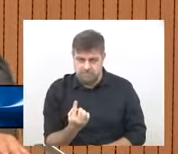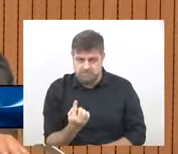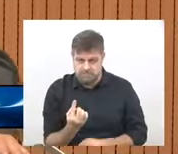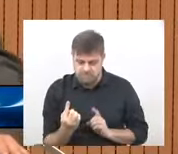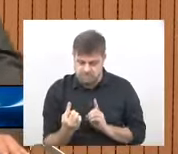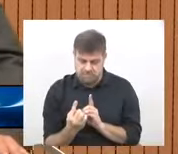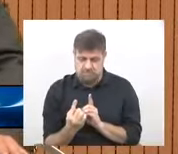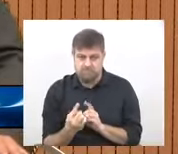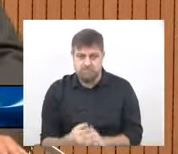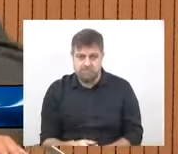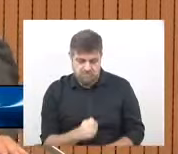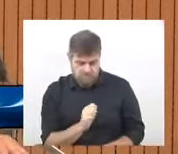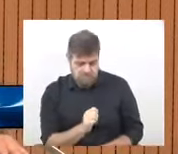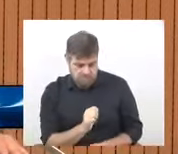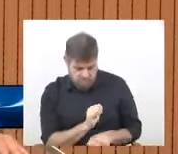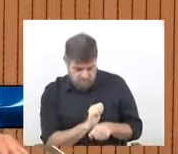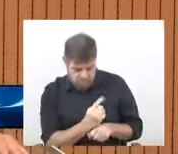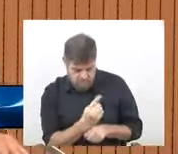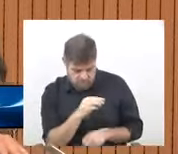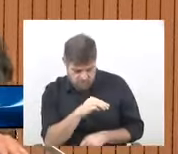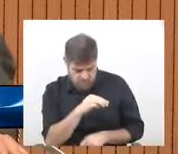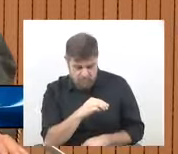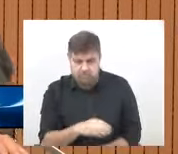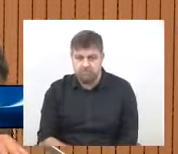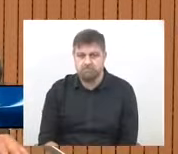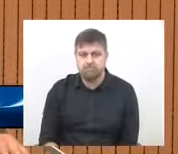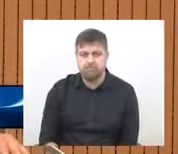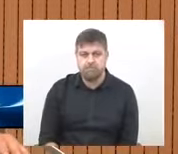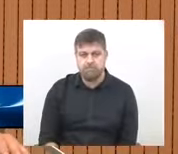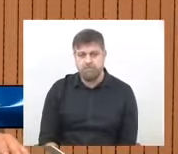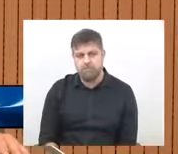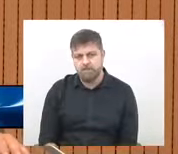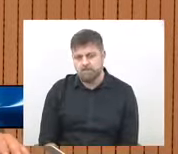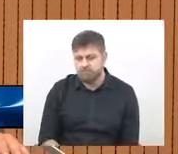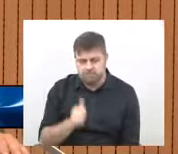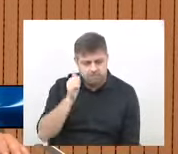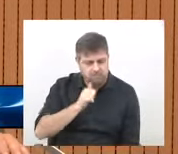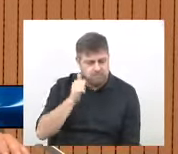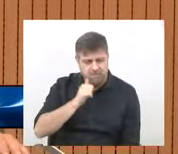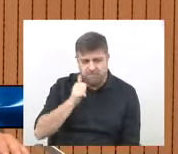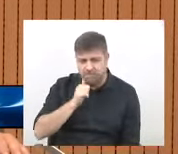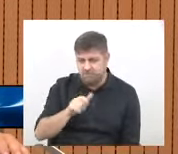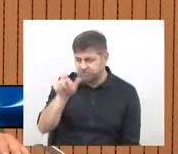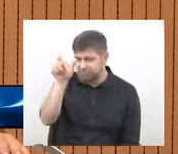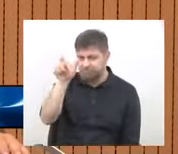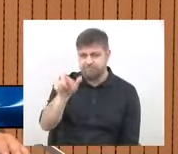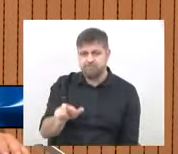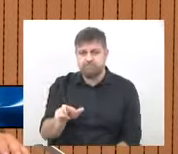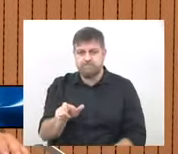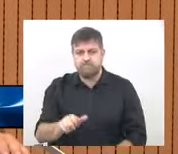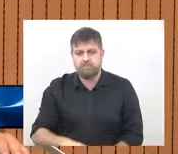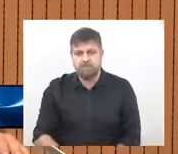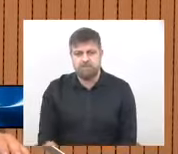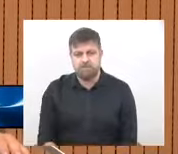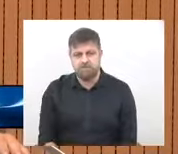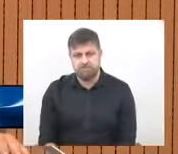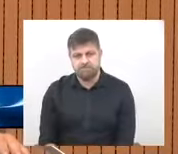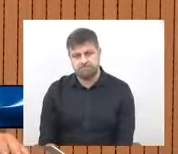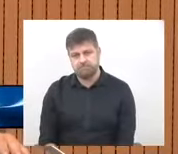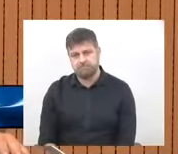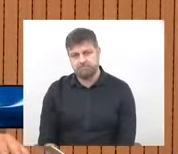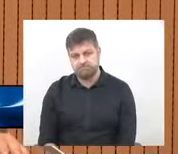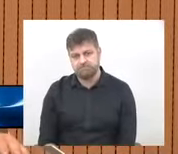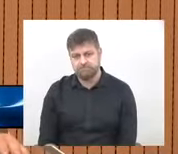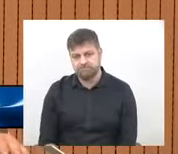com certeza, só um segundinho, meu nome é vereador Luiz Henrique Cirilo, é uma senhora que eu tenho que dividir